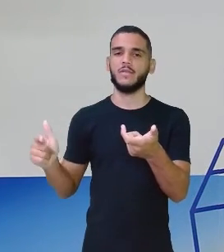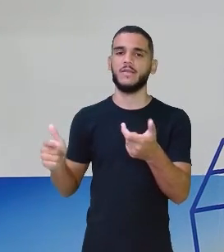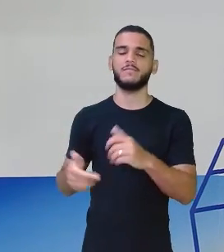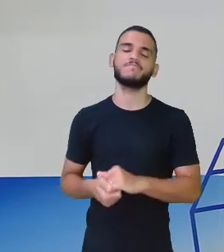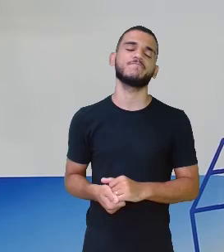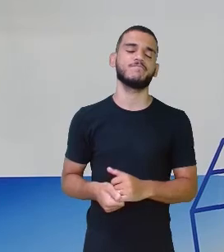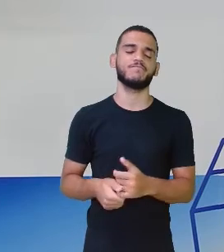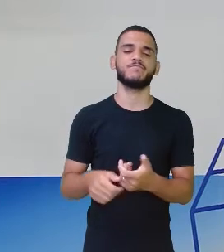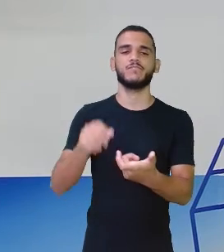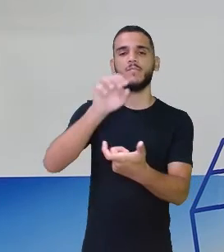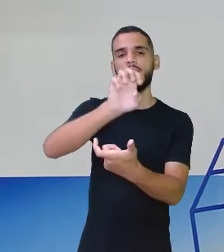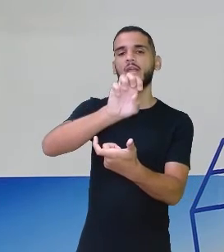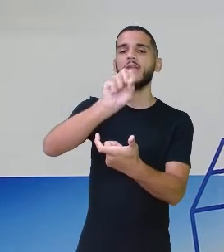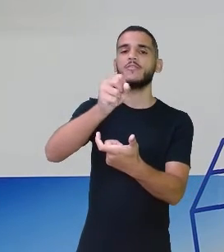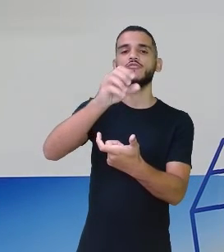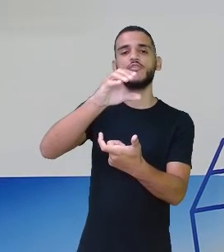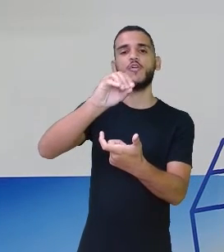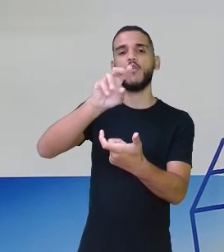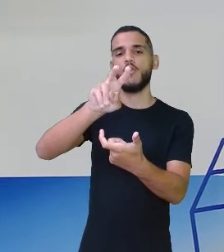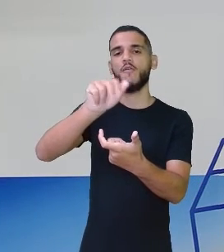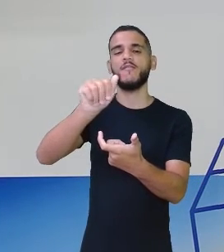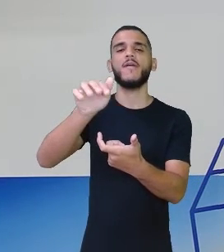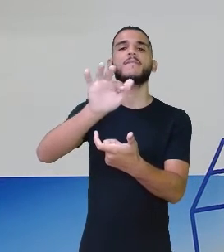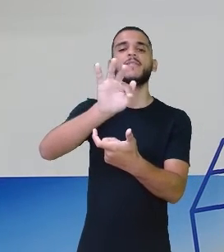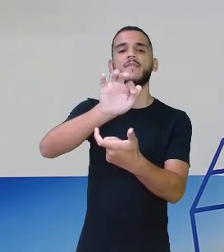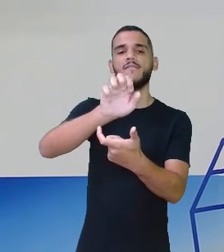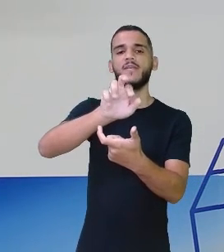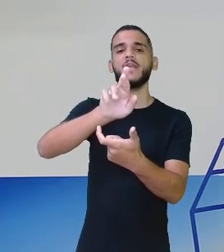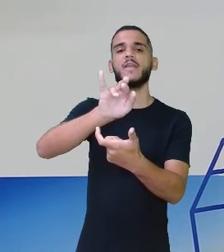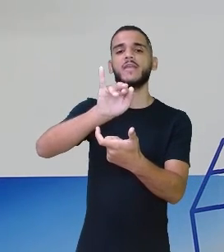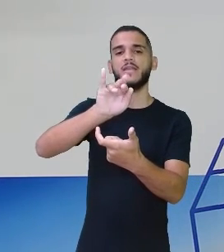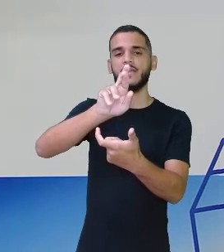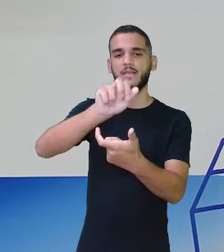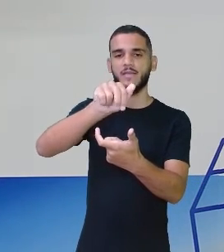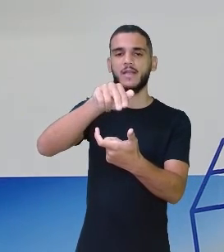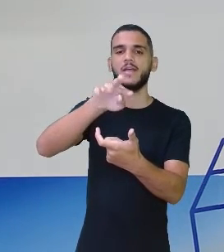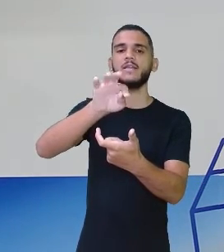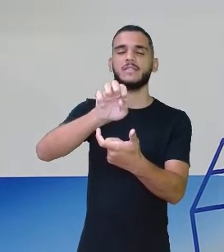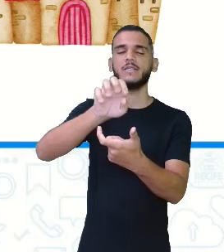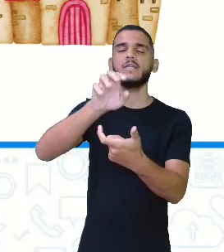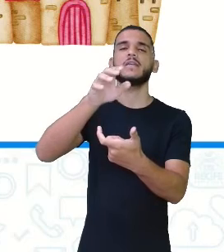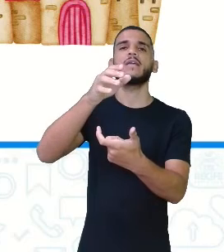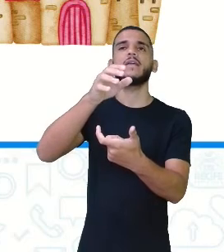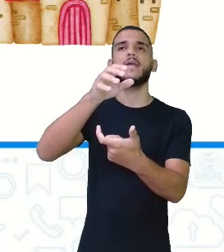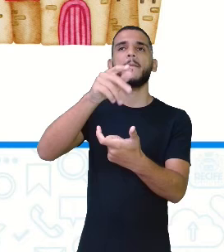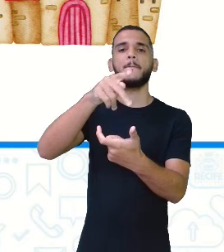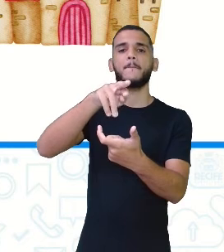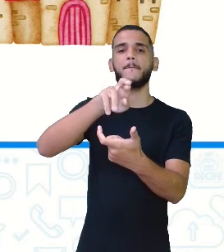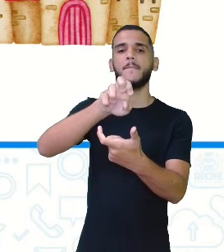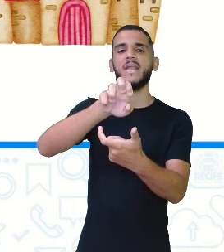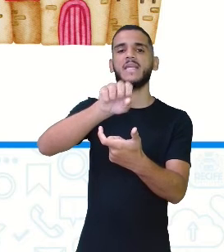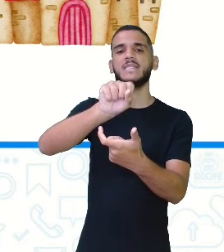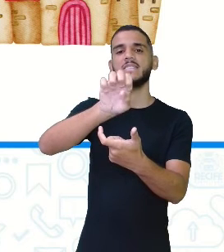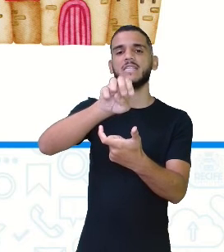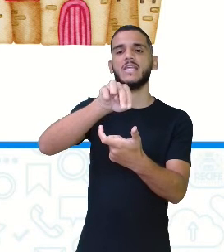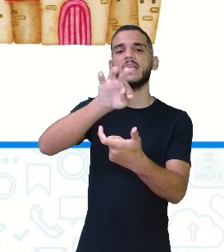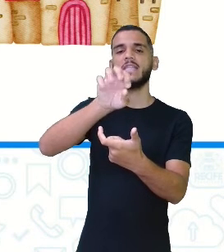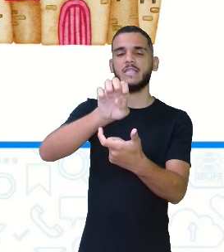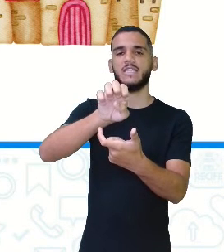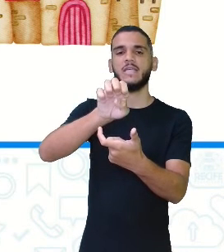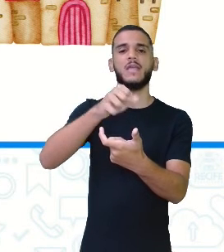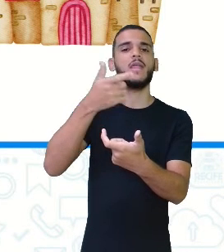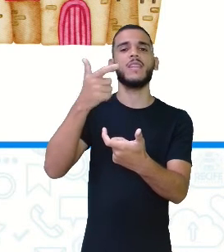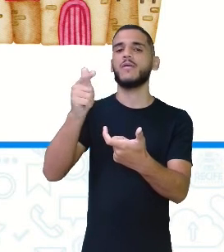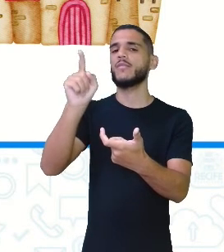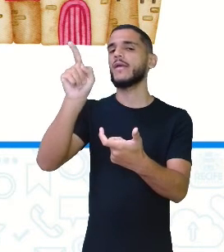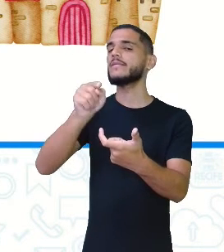escova, feirante, presente são paroxítonas, mas não são acentuadas, assim como essas